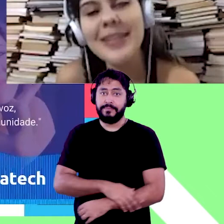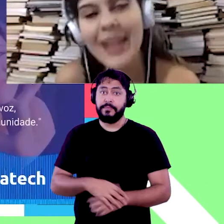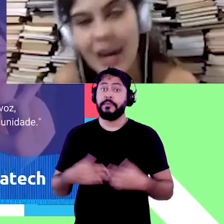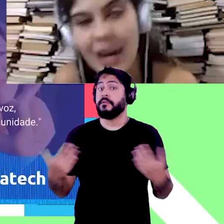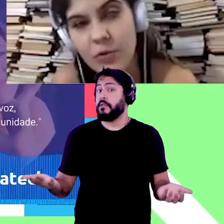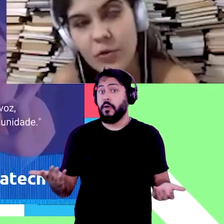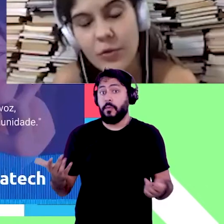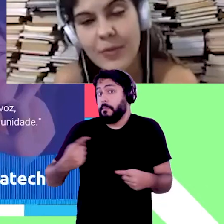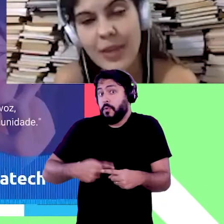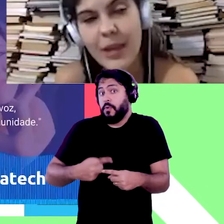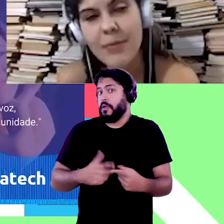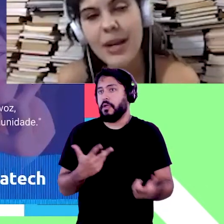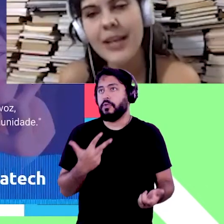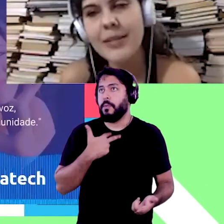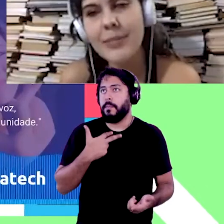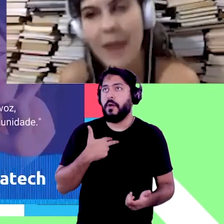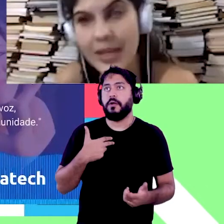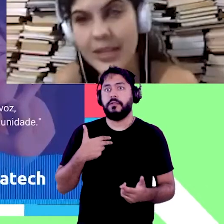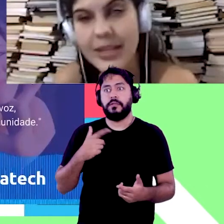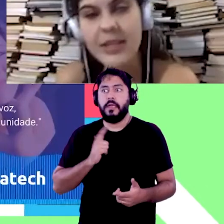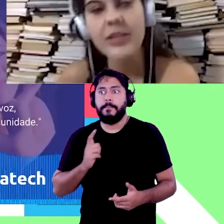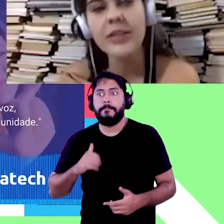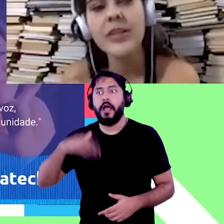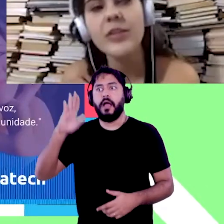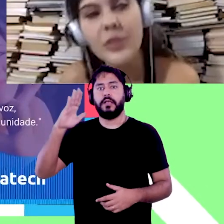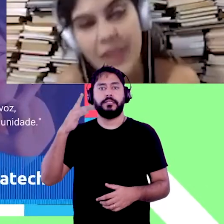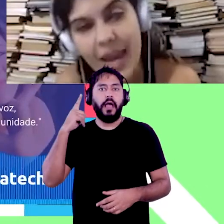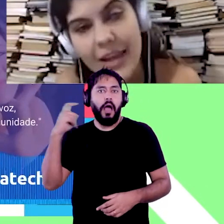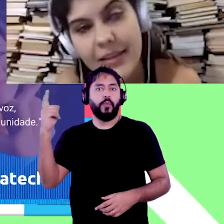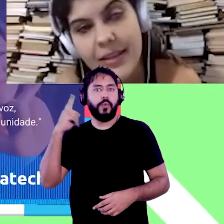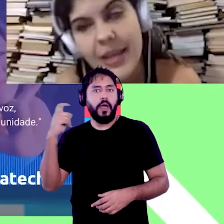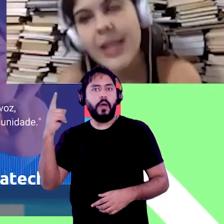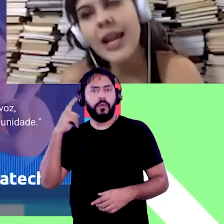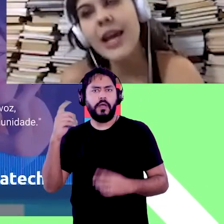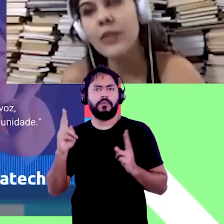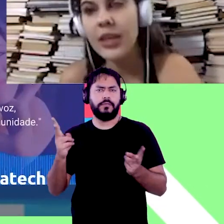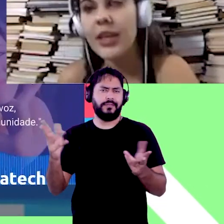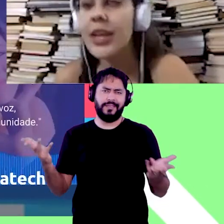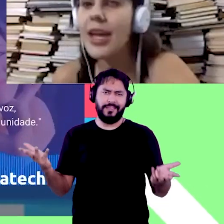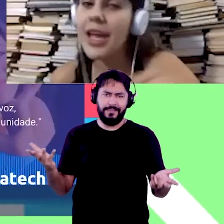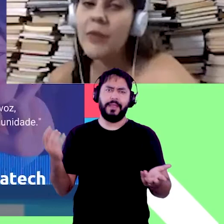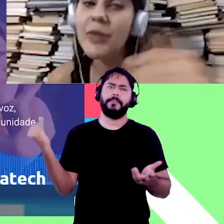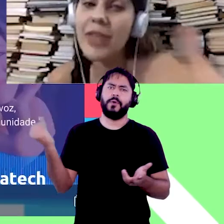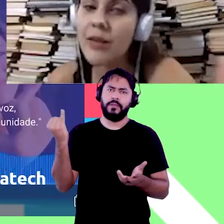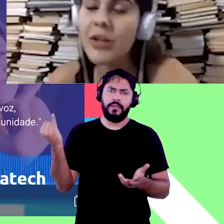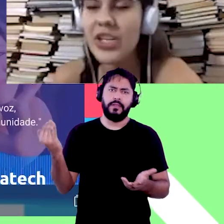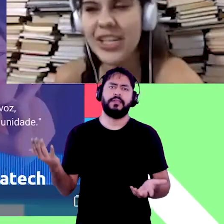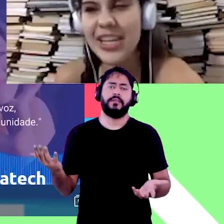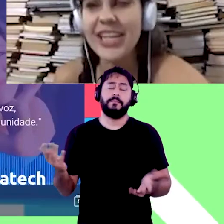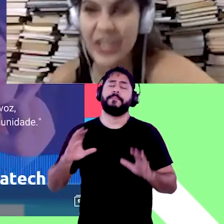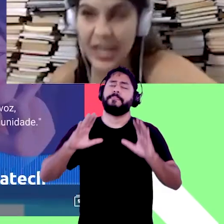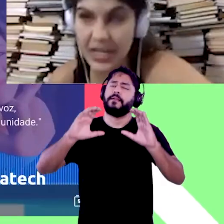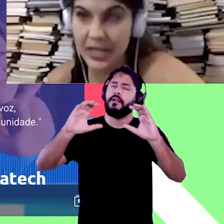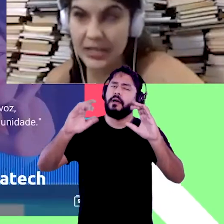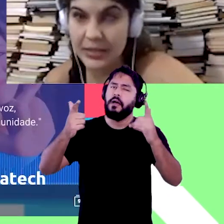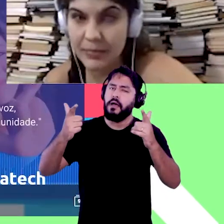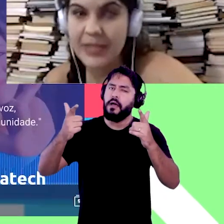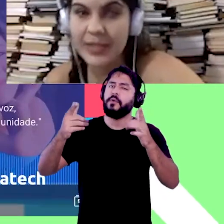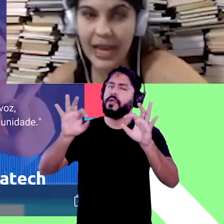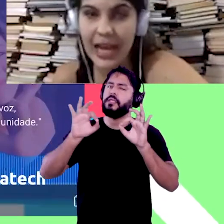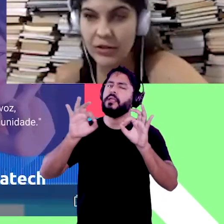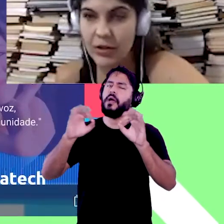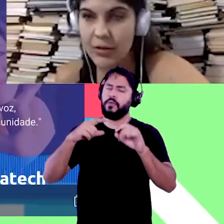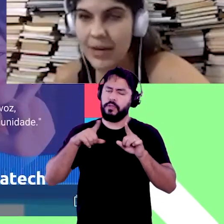mais áudio, né, para as imagens nas nossas redes sociais? Claro que o ideal é a gente ter legendas,